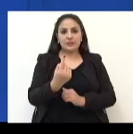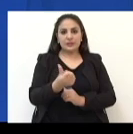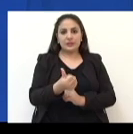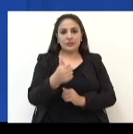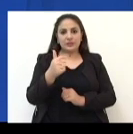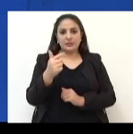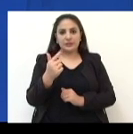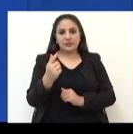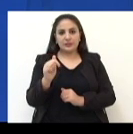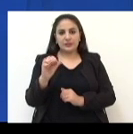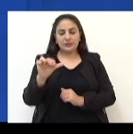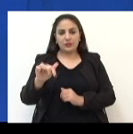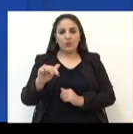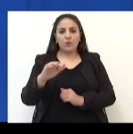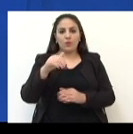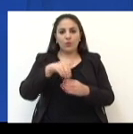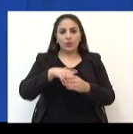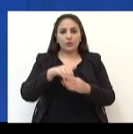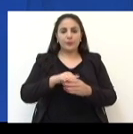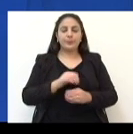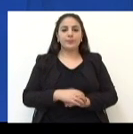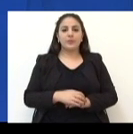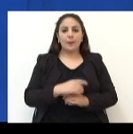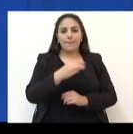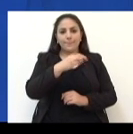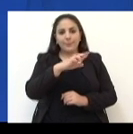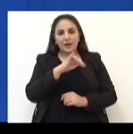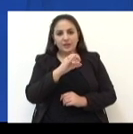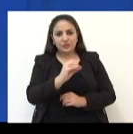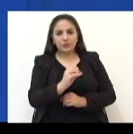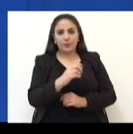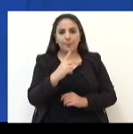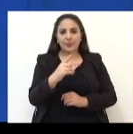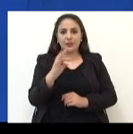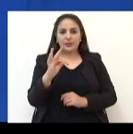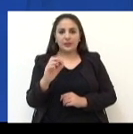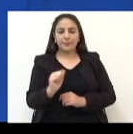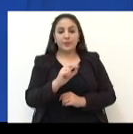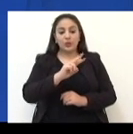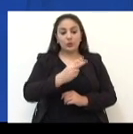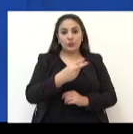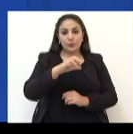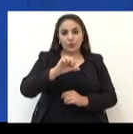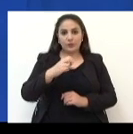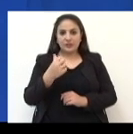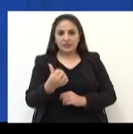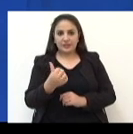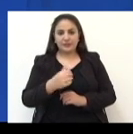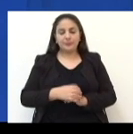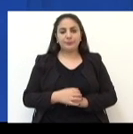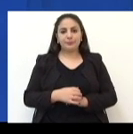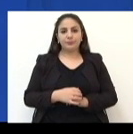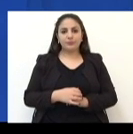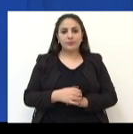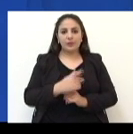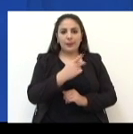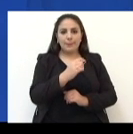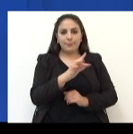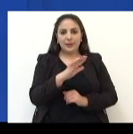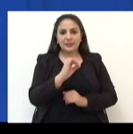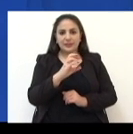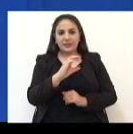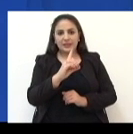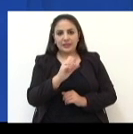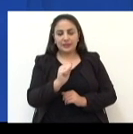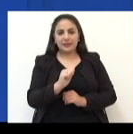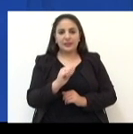2.687 votos. Márcio Patucci, do PDT, 2.096. Patrick Cavalcante,